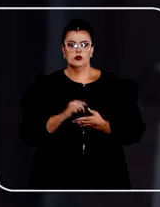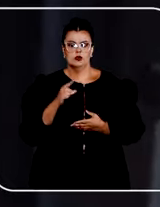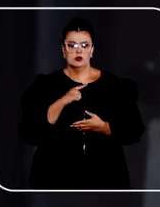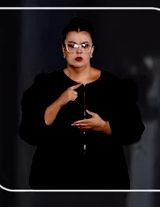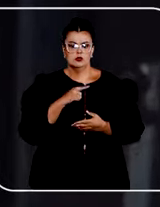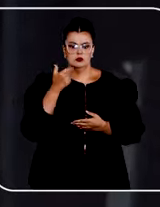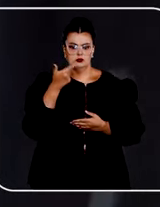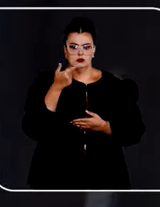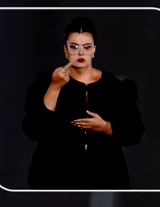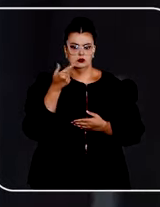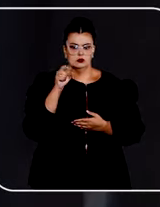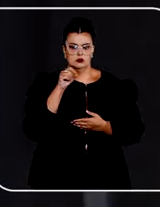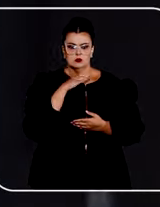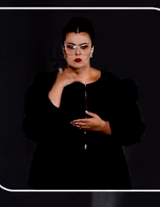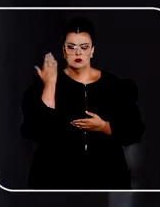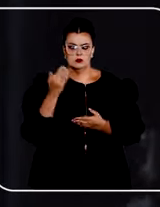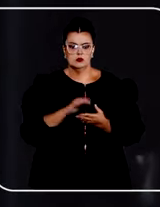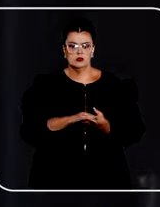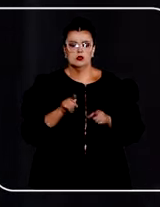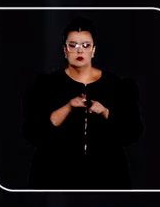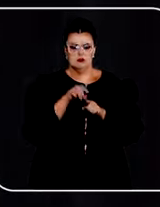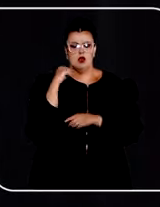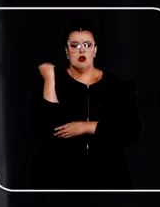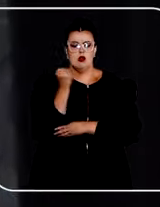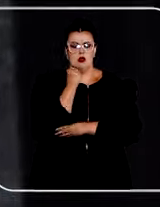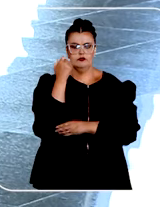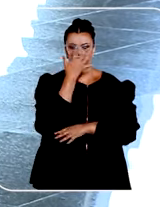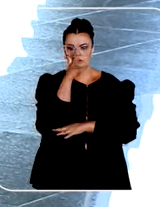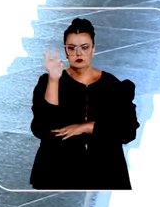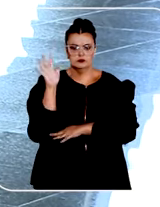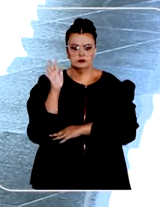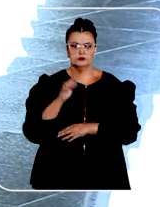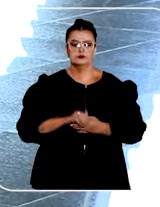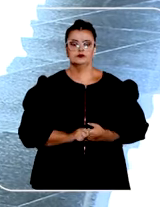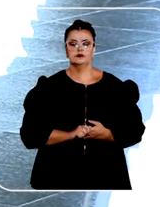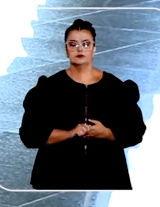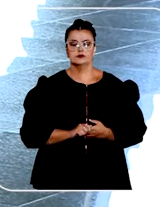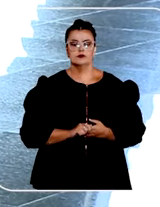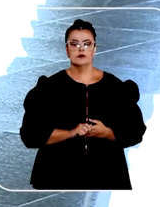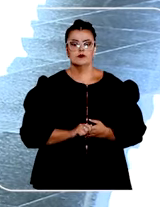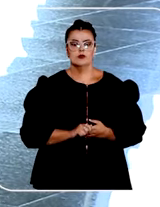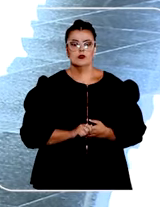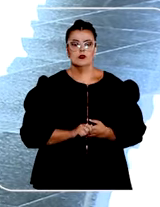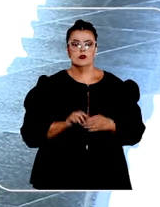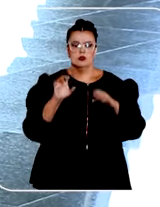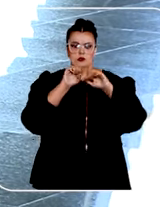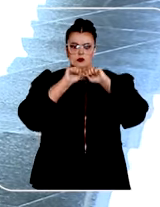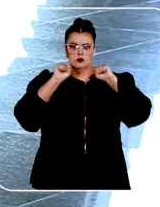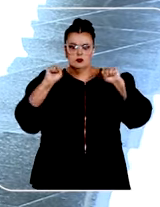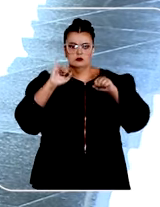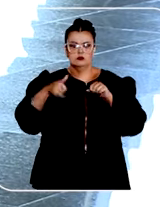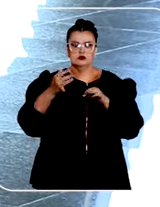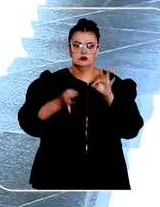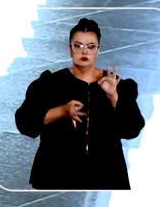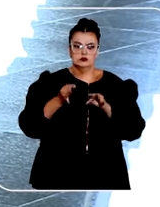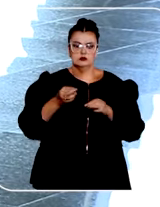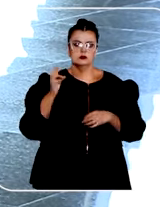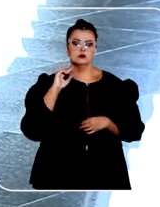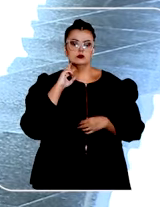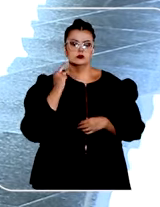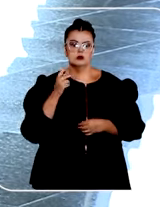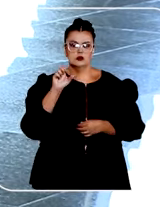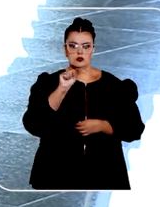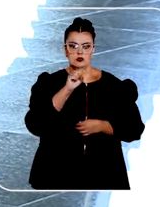270 mortos além de graves danos ambientais o Tribunal de Justiça de Minas Gerais tinha fixado em R